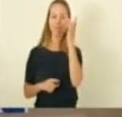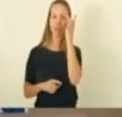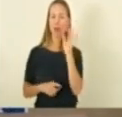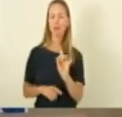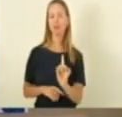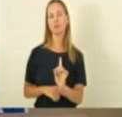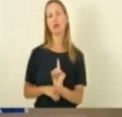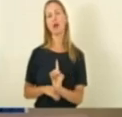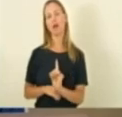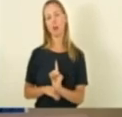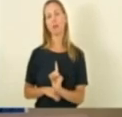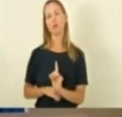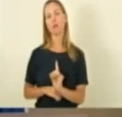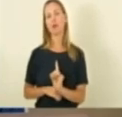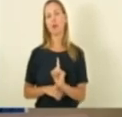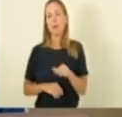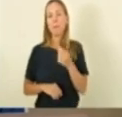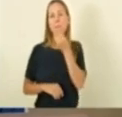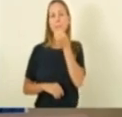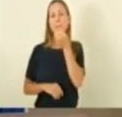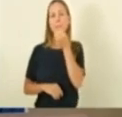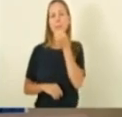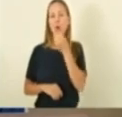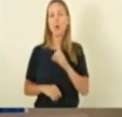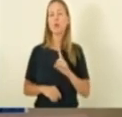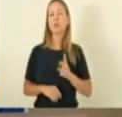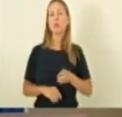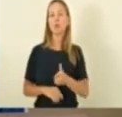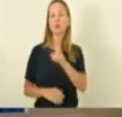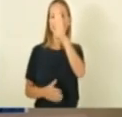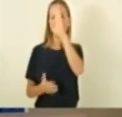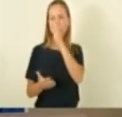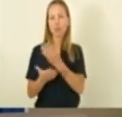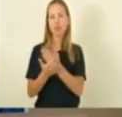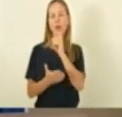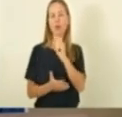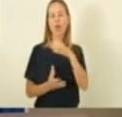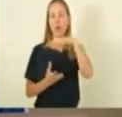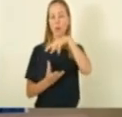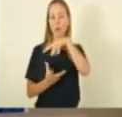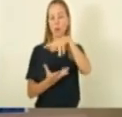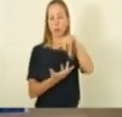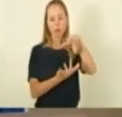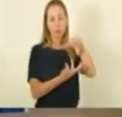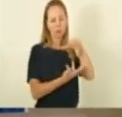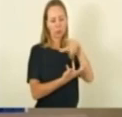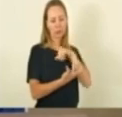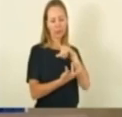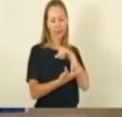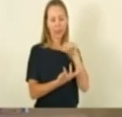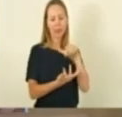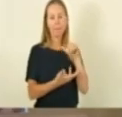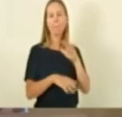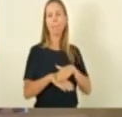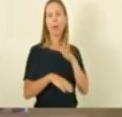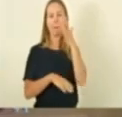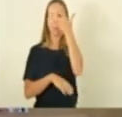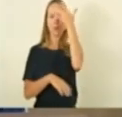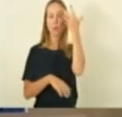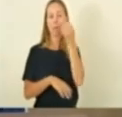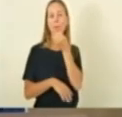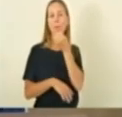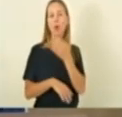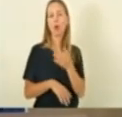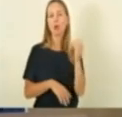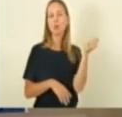bom. E eu vou continuar acreditando que este mundo é composto por mais gente boa